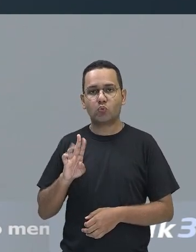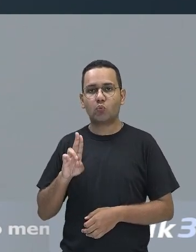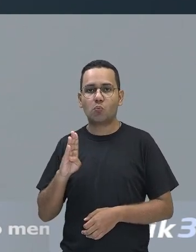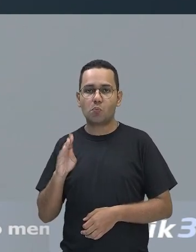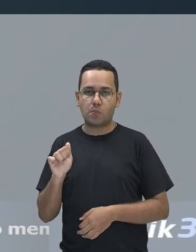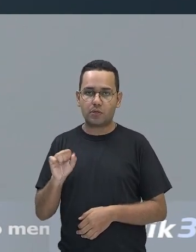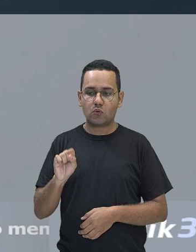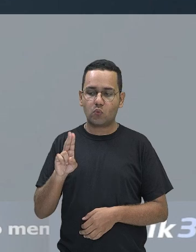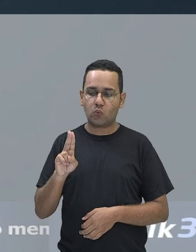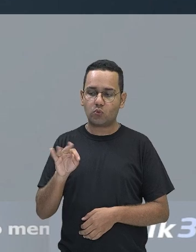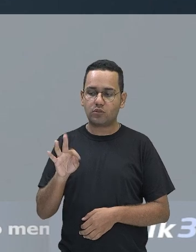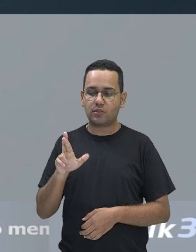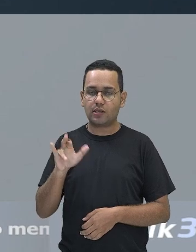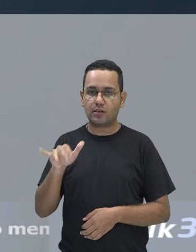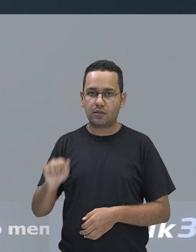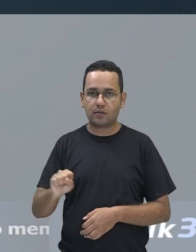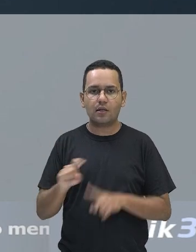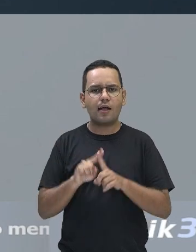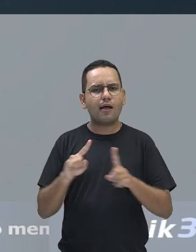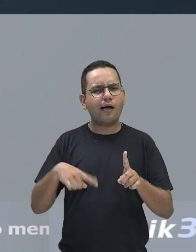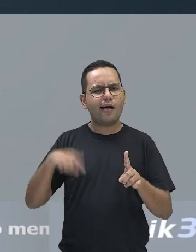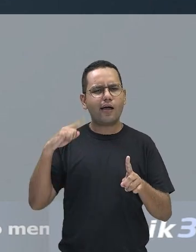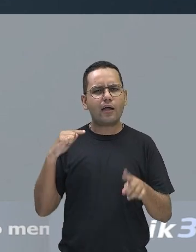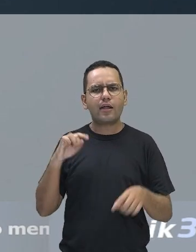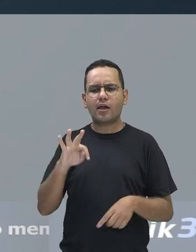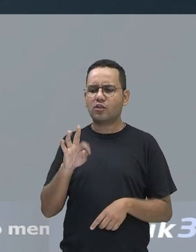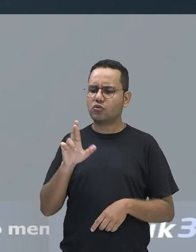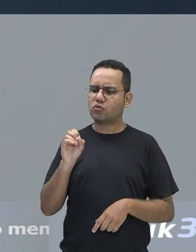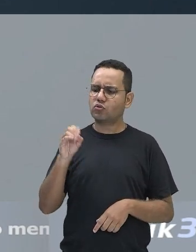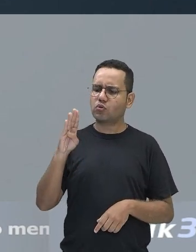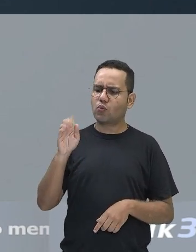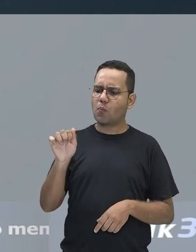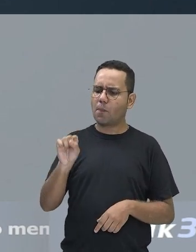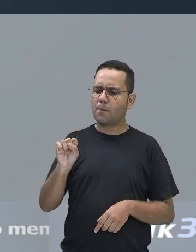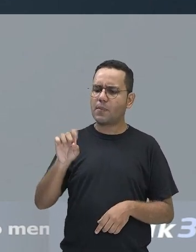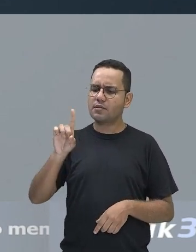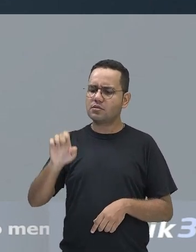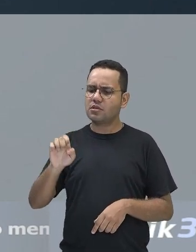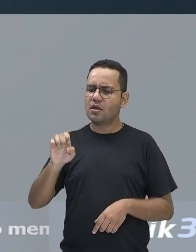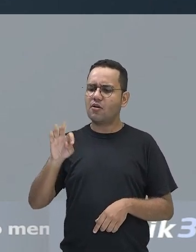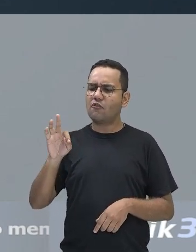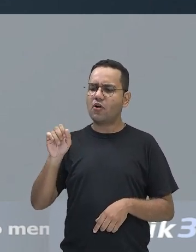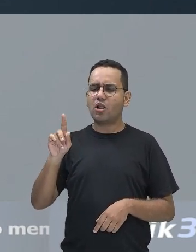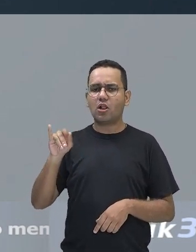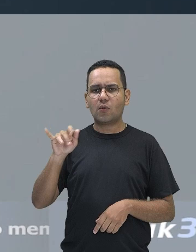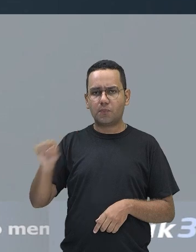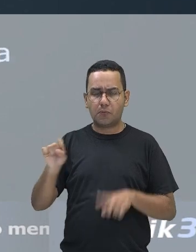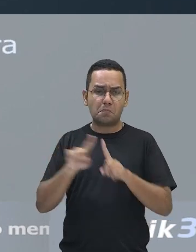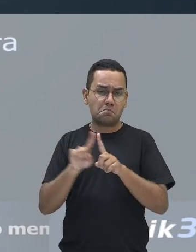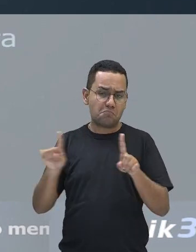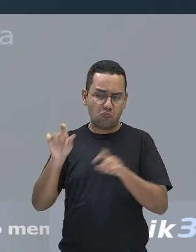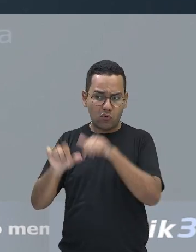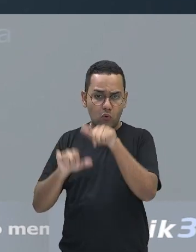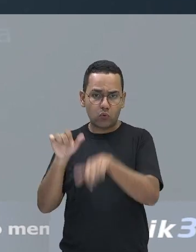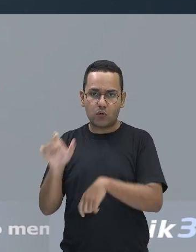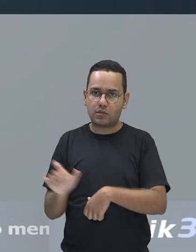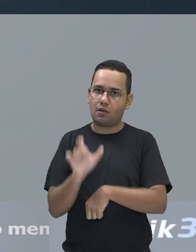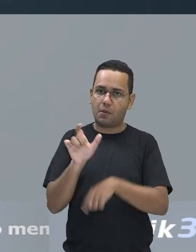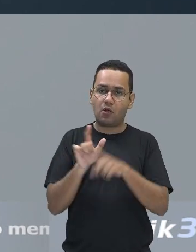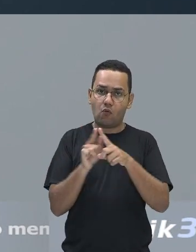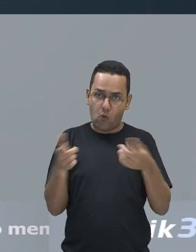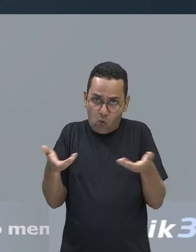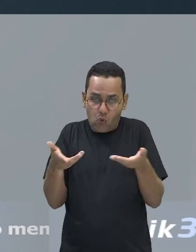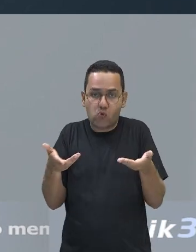geral, eram chamadas de trompas de Falópio. Mas, ao longo do tempo, essa nomenclatura mudou e, atualmente, elas são